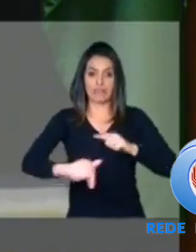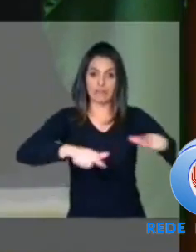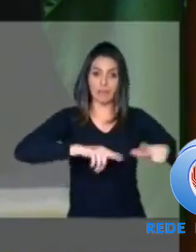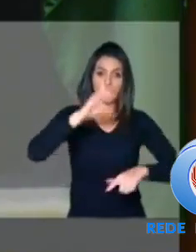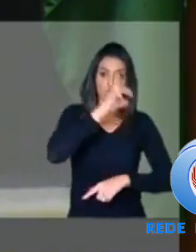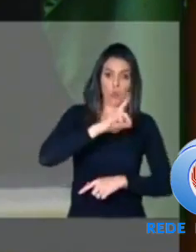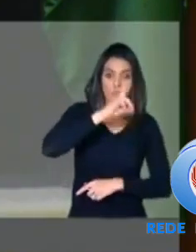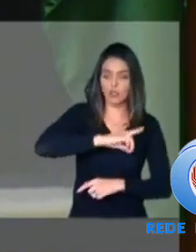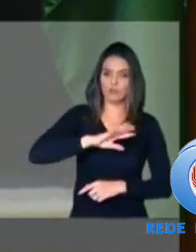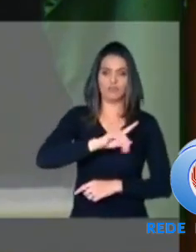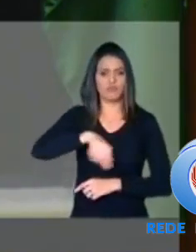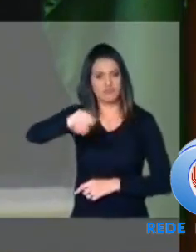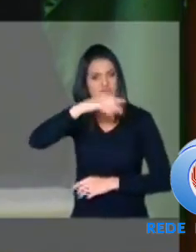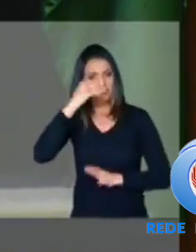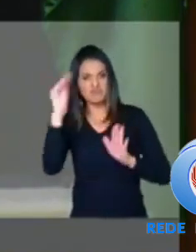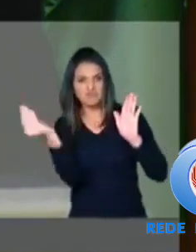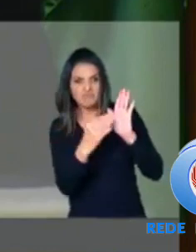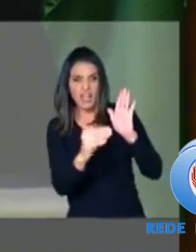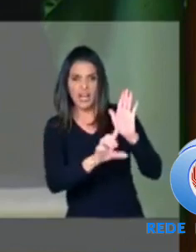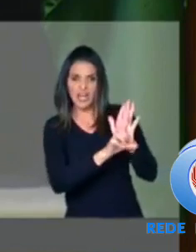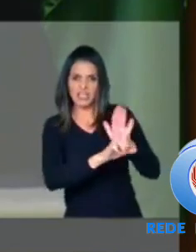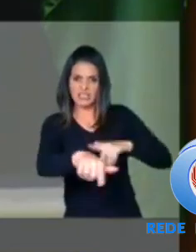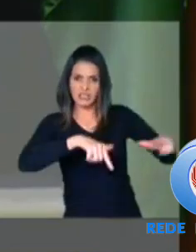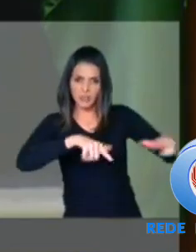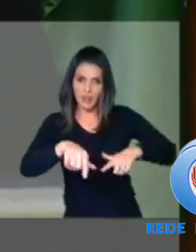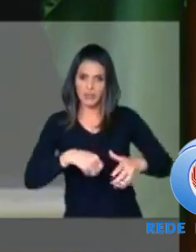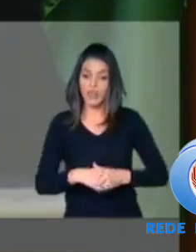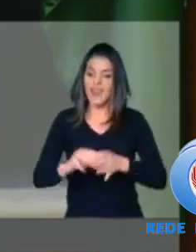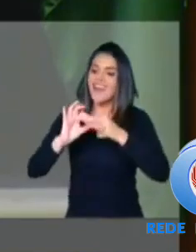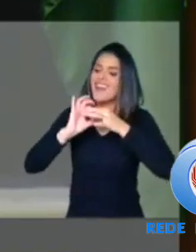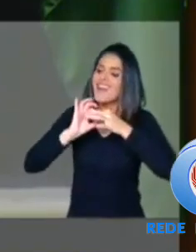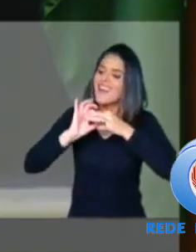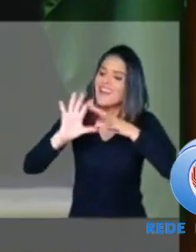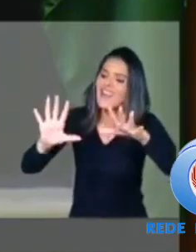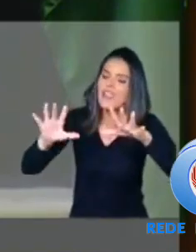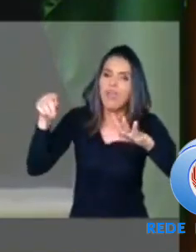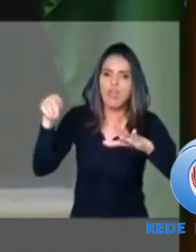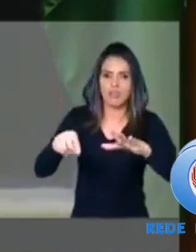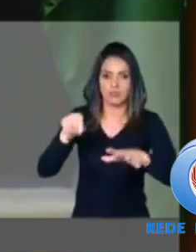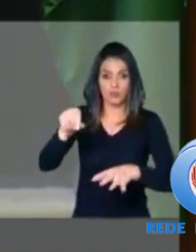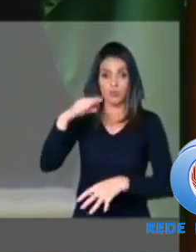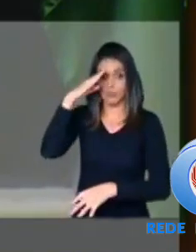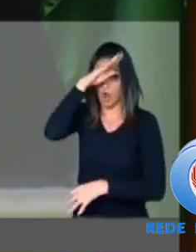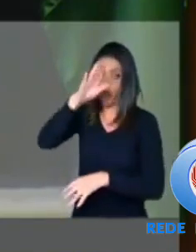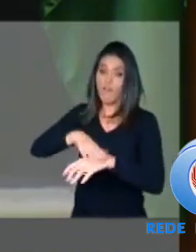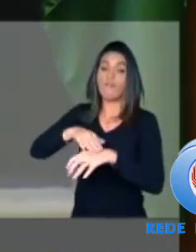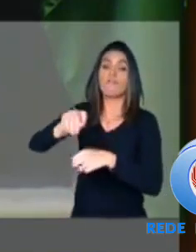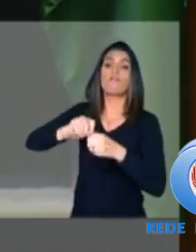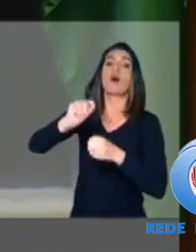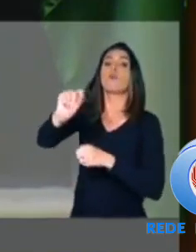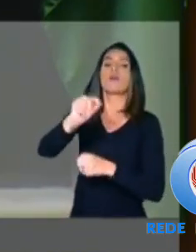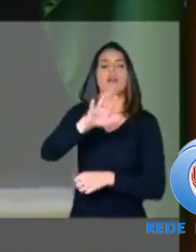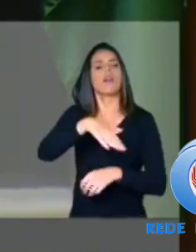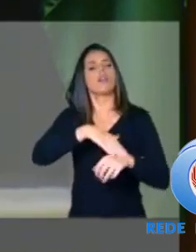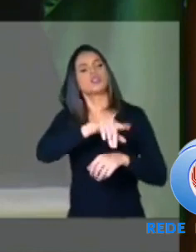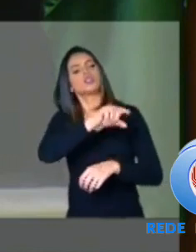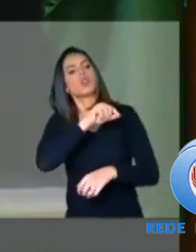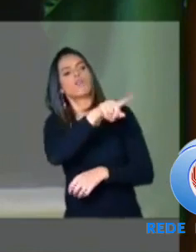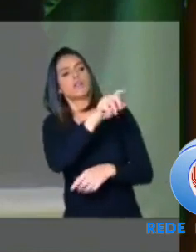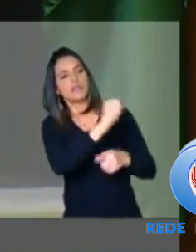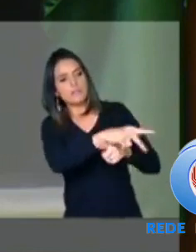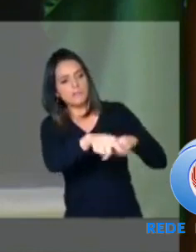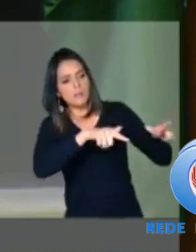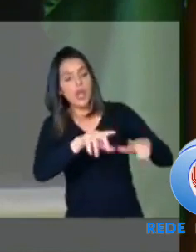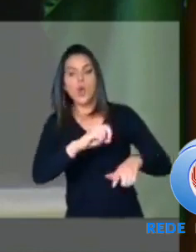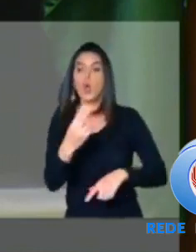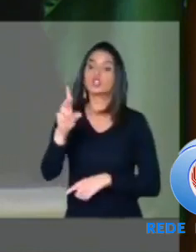das leis trabalhistas. Liberdade é o que o Bolsonaro fala. Escolhe aí, o que é que você quer, emprego ou